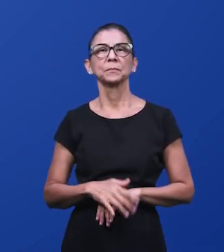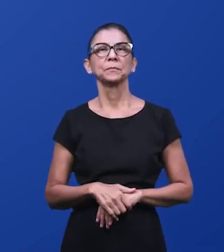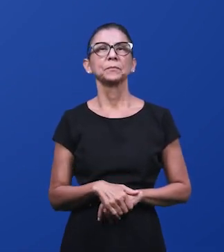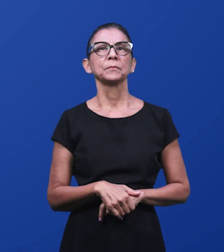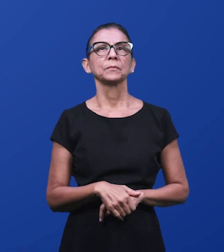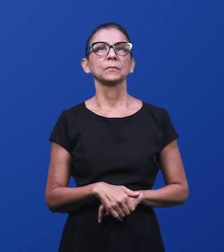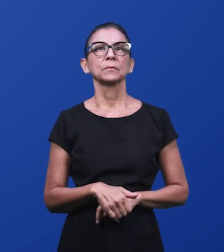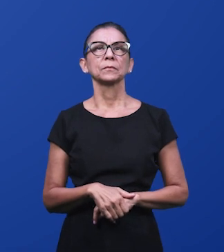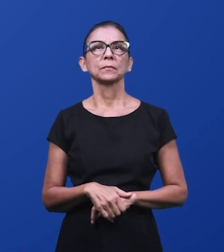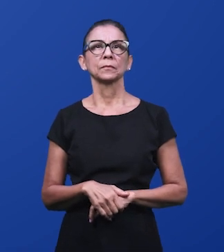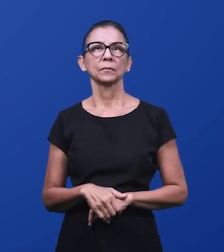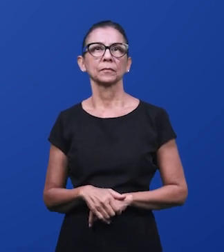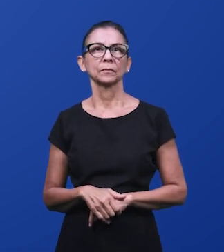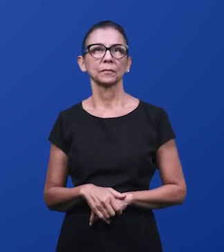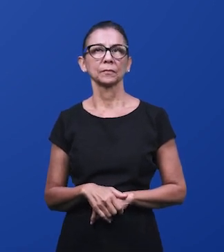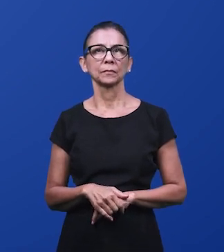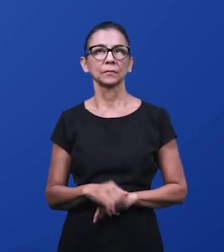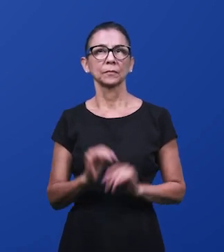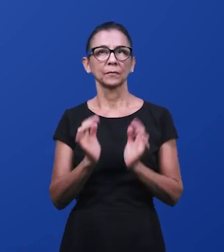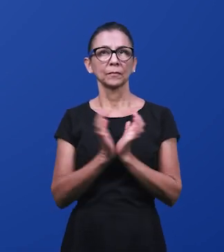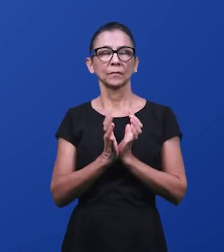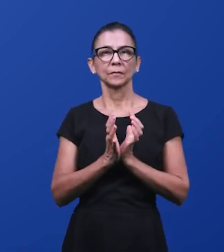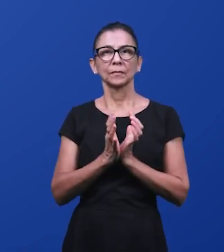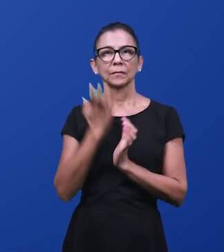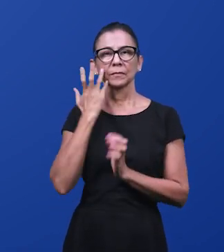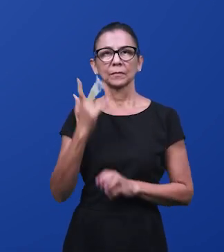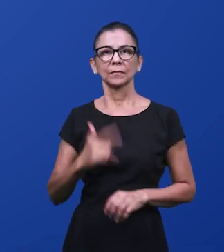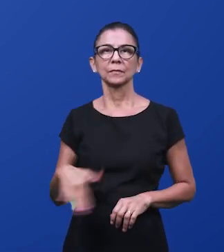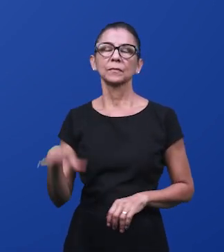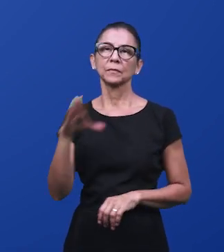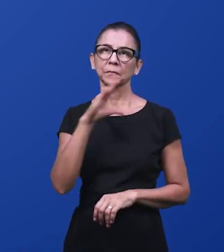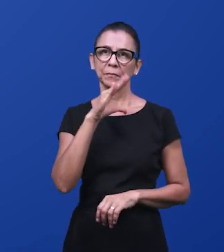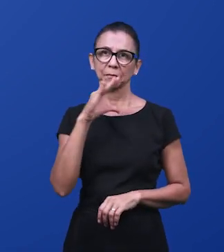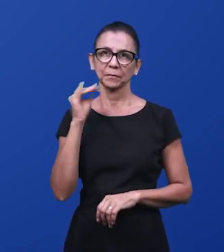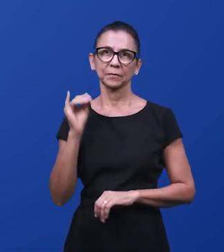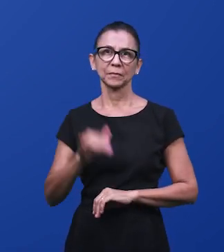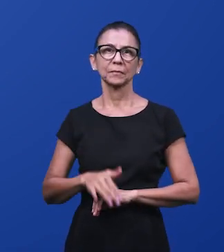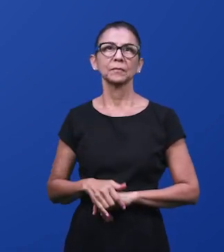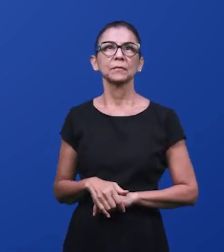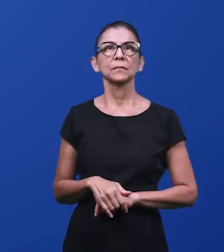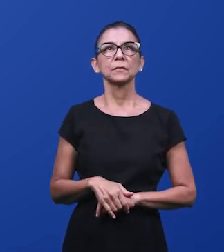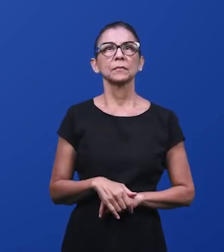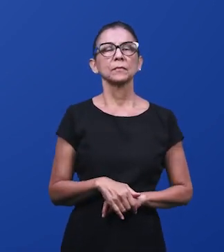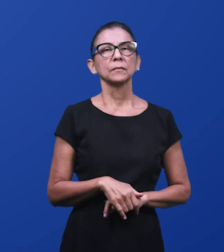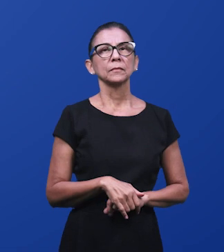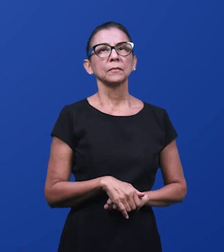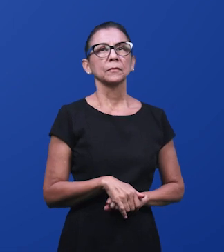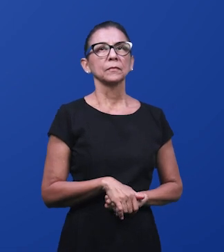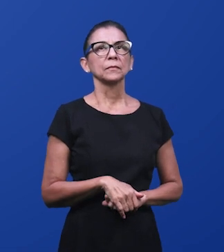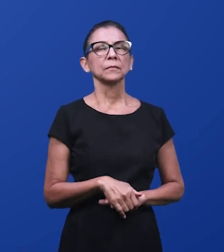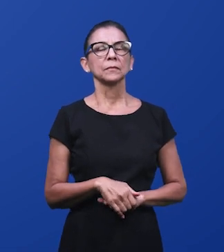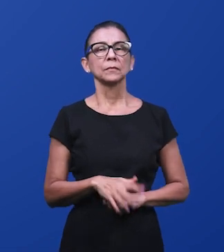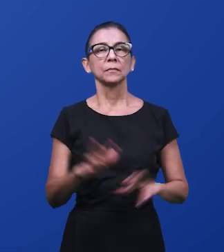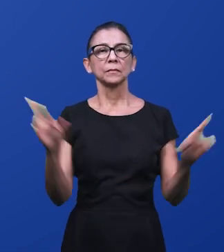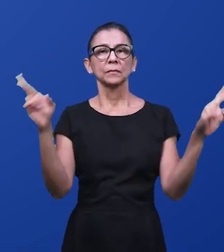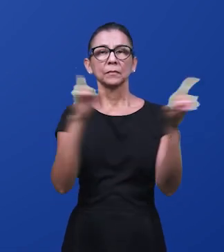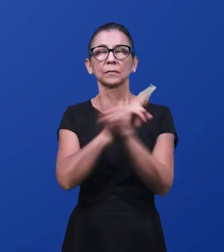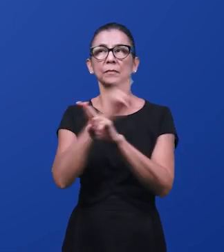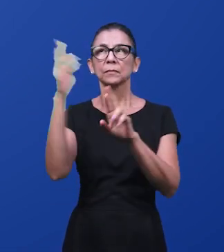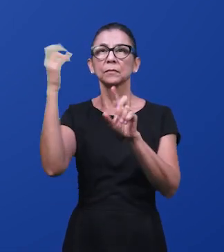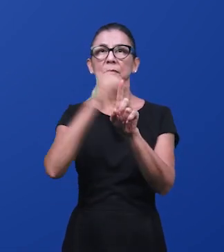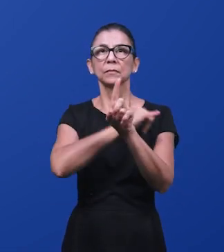para a classe de crianças intermediárias e adolescentes. Qual a relação profética entre o pedido